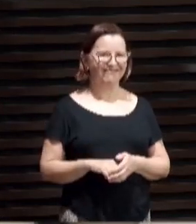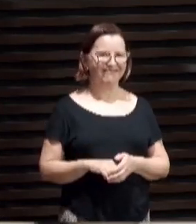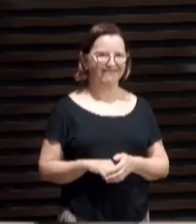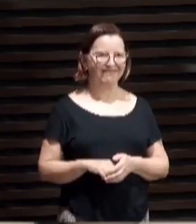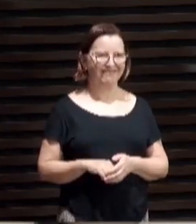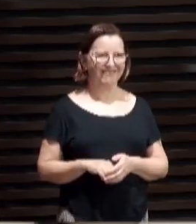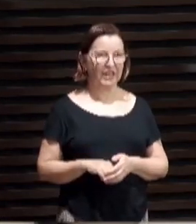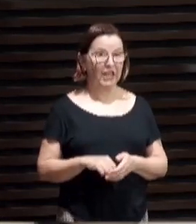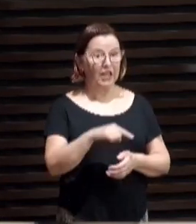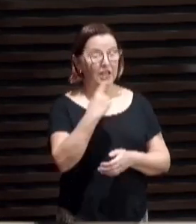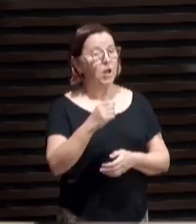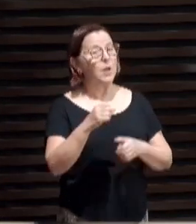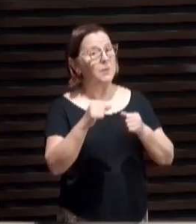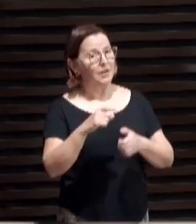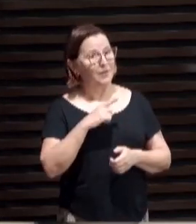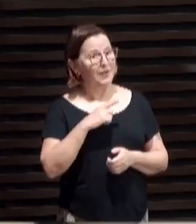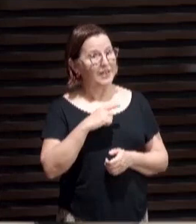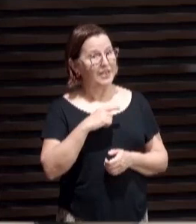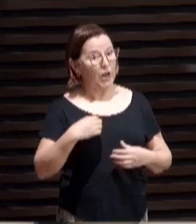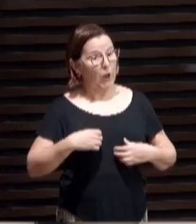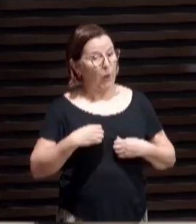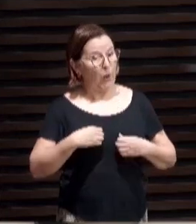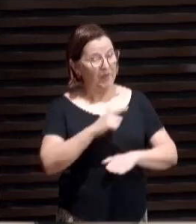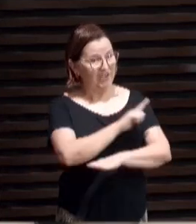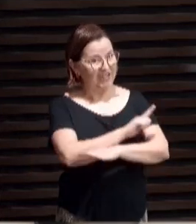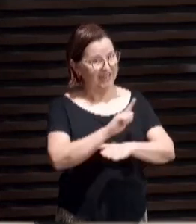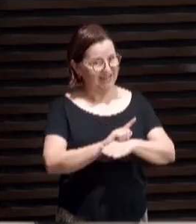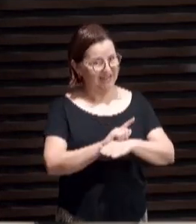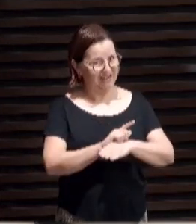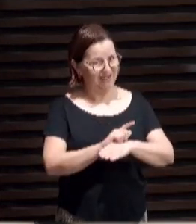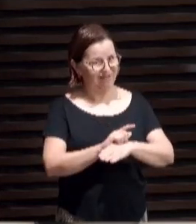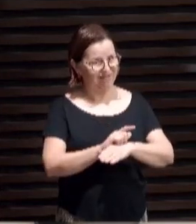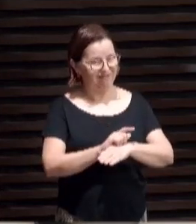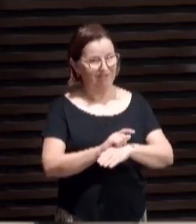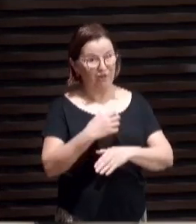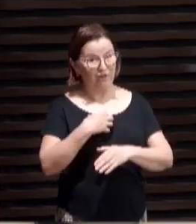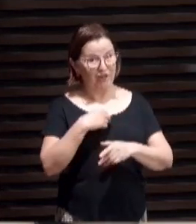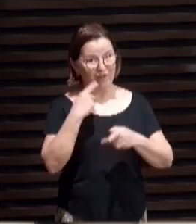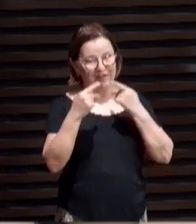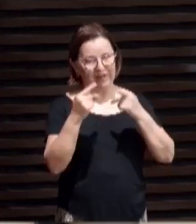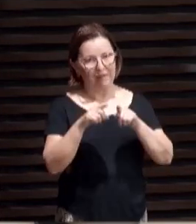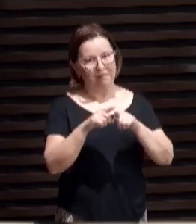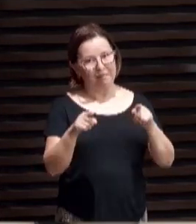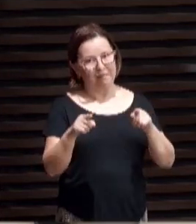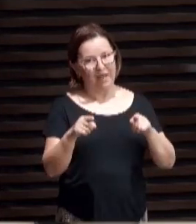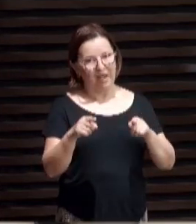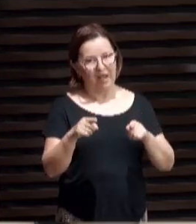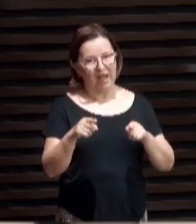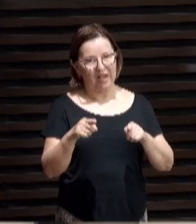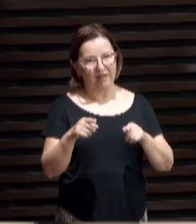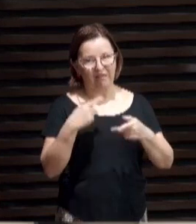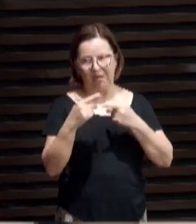roupa de galileu, sotaque de galileu, mas quando estamos no meio de judeus, negamos que somos de